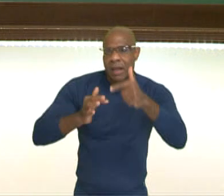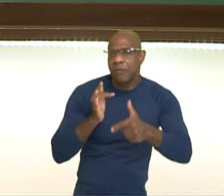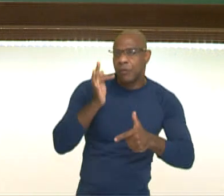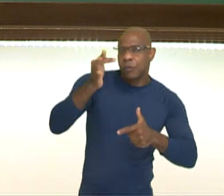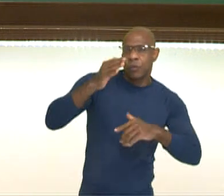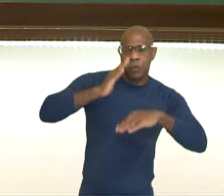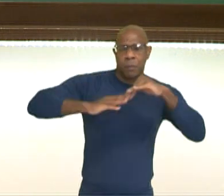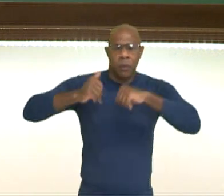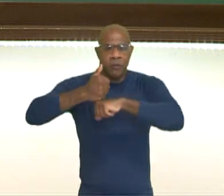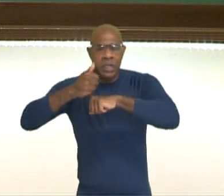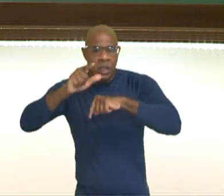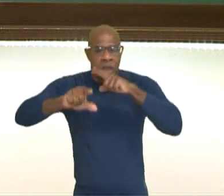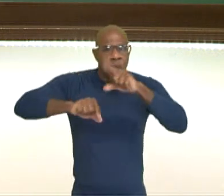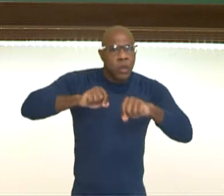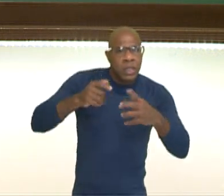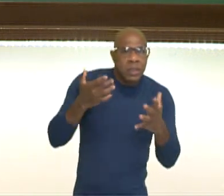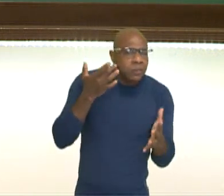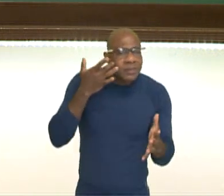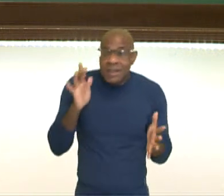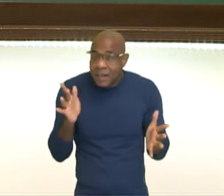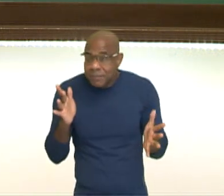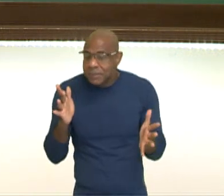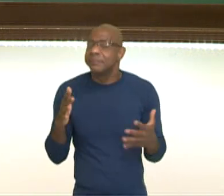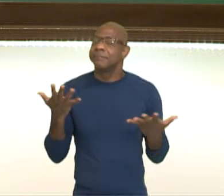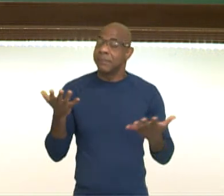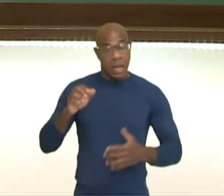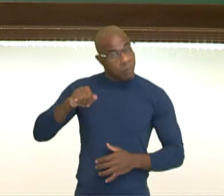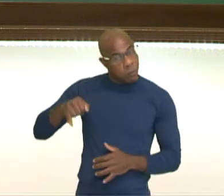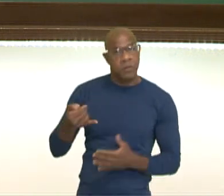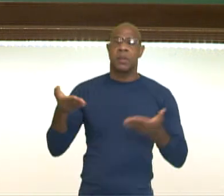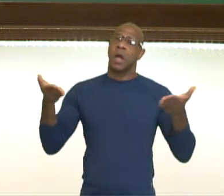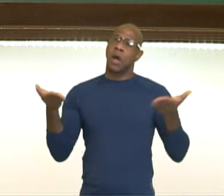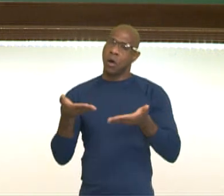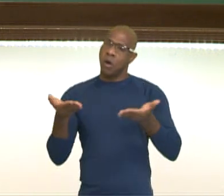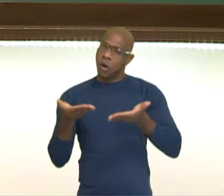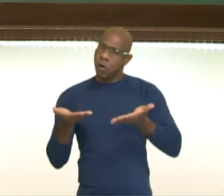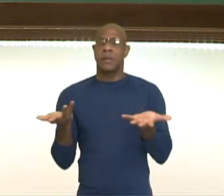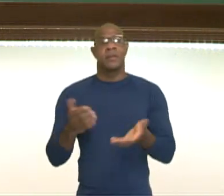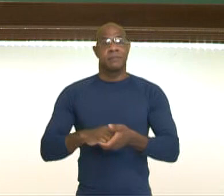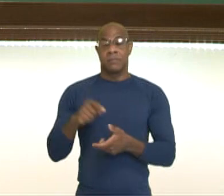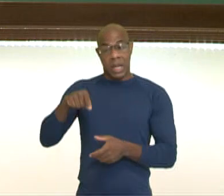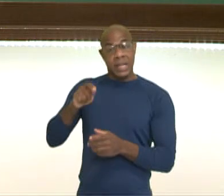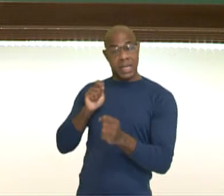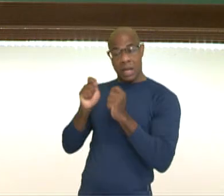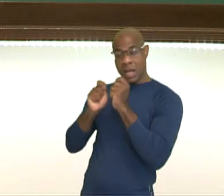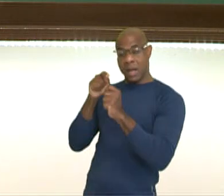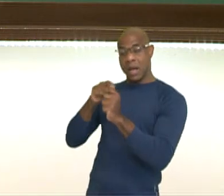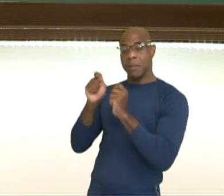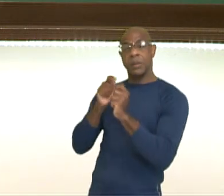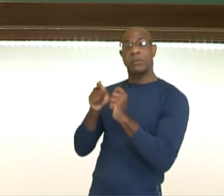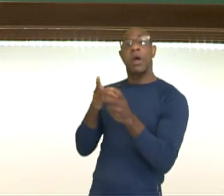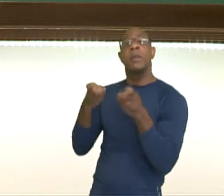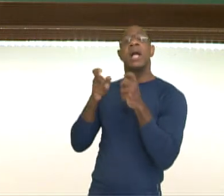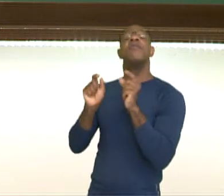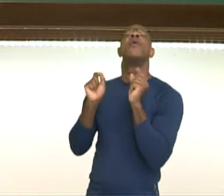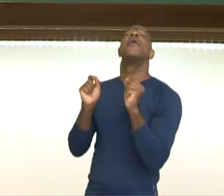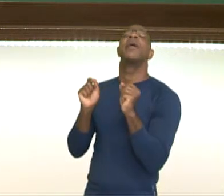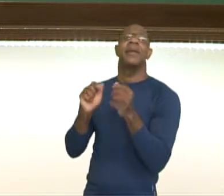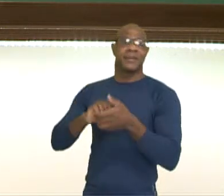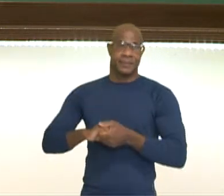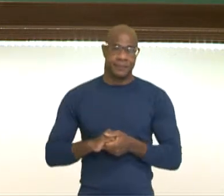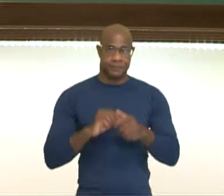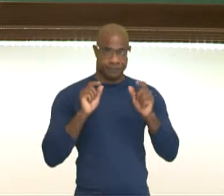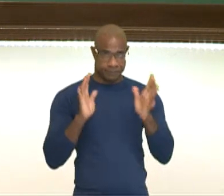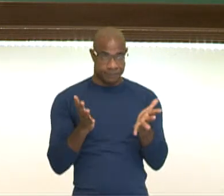né? Como ela interpreta o fato da escolha da reportagem. Numa reportagem, o que a gente observa sempre?